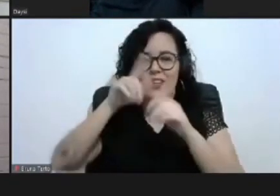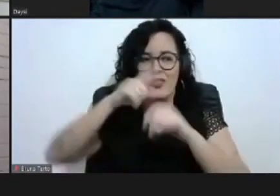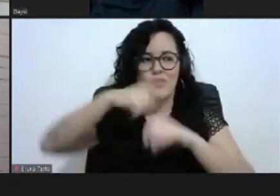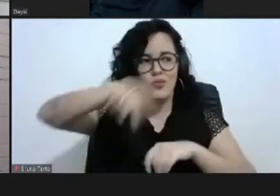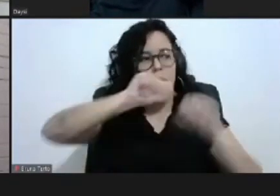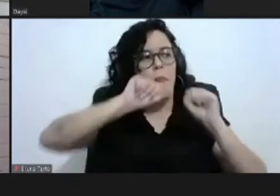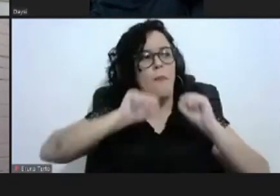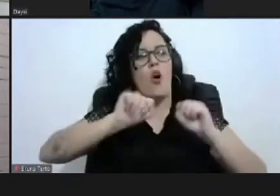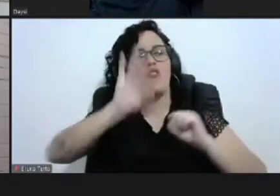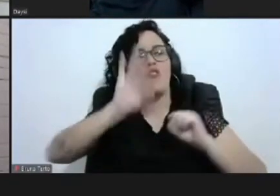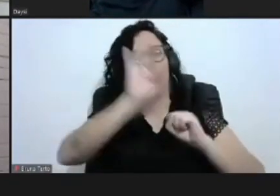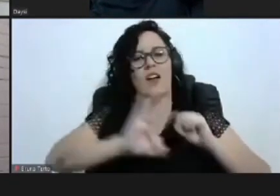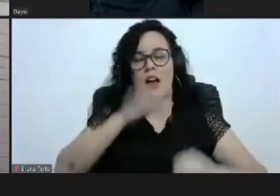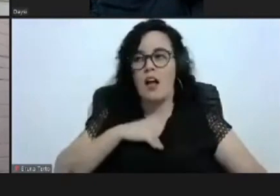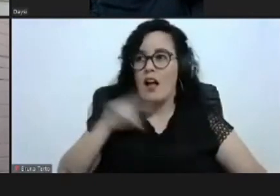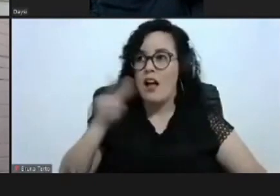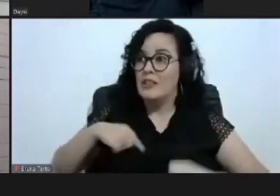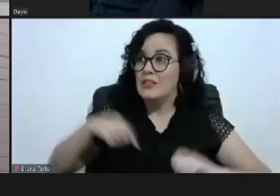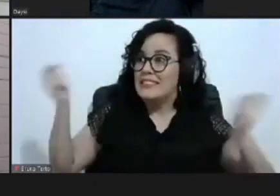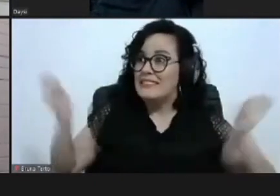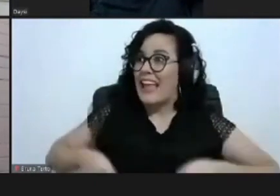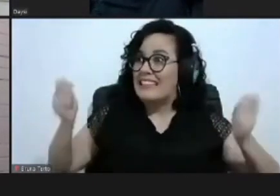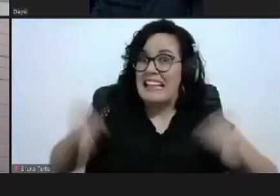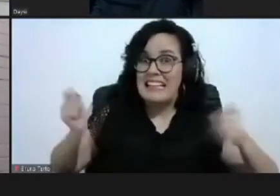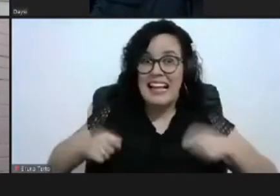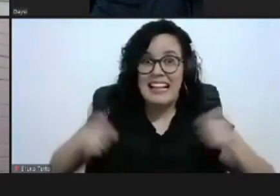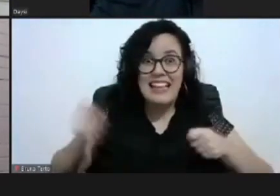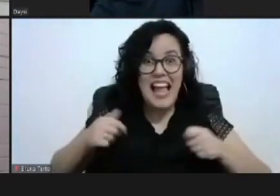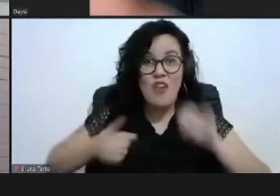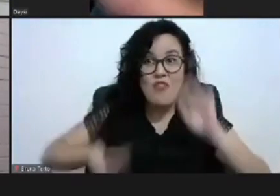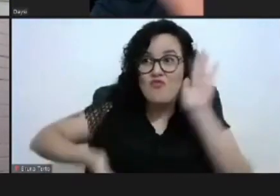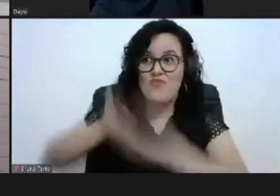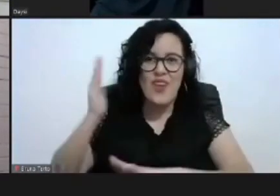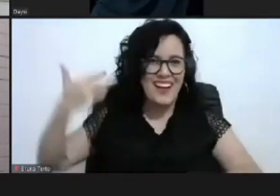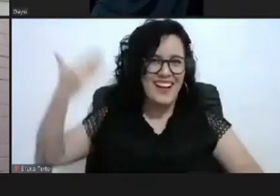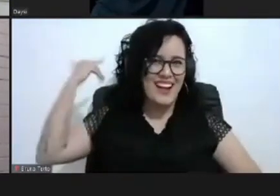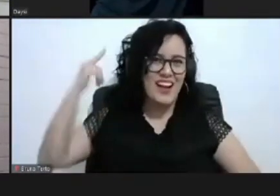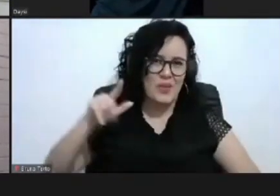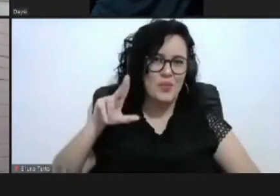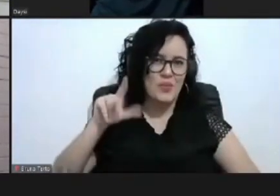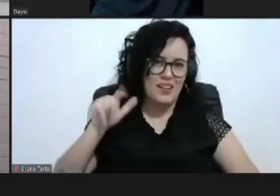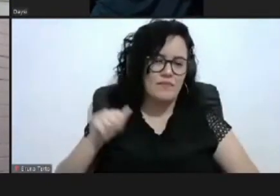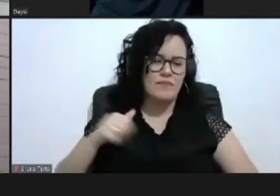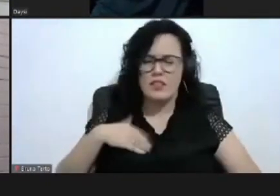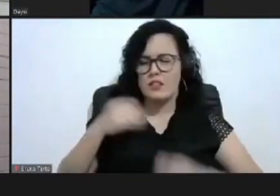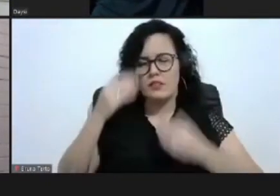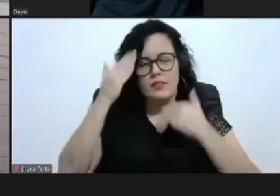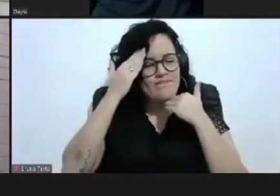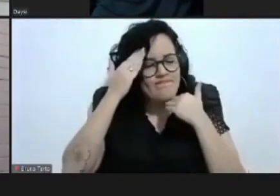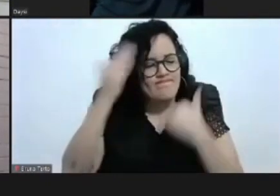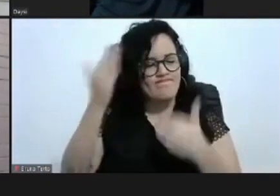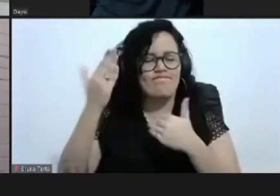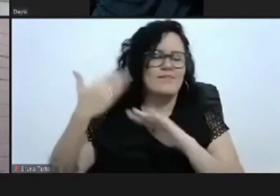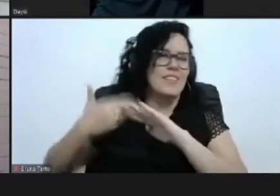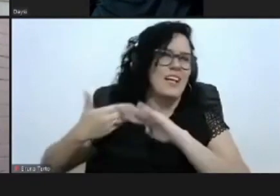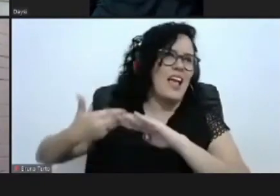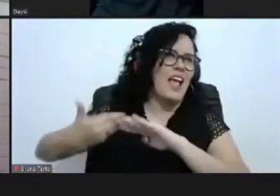eu vi ali uma grande chance, né, e sou muito grata, inclusive, por essa época, né, uma